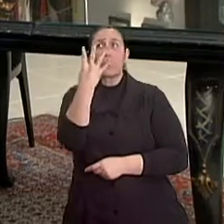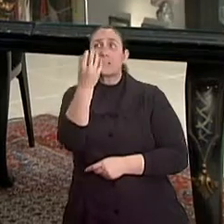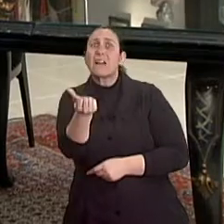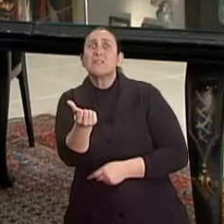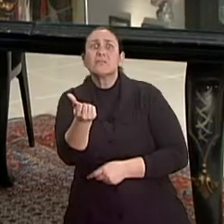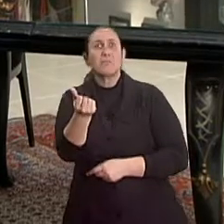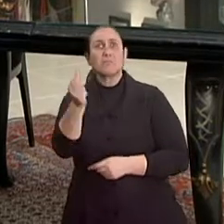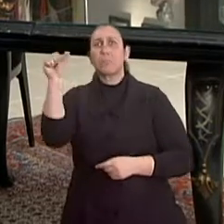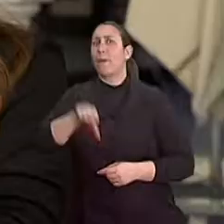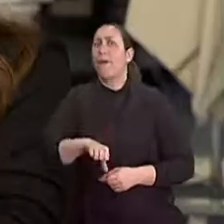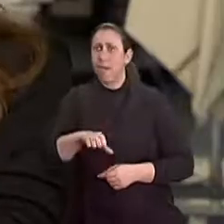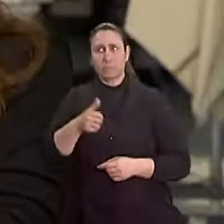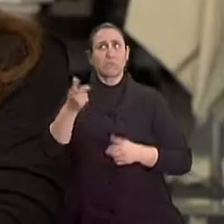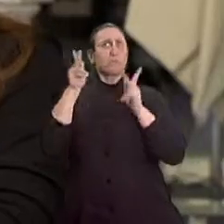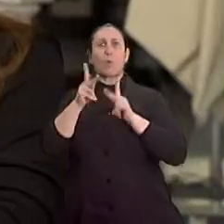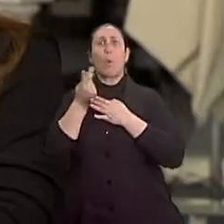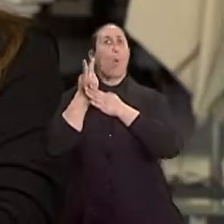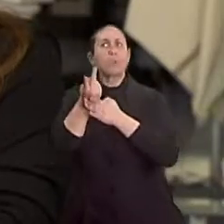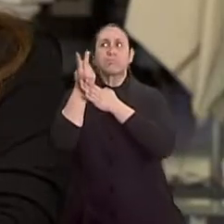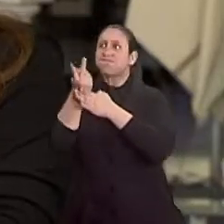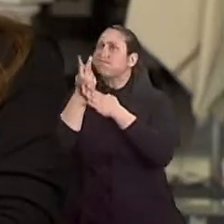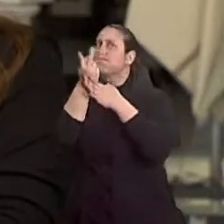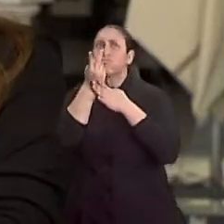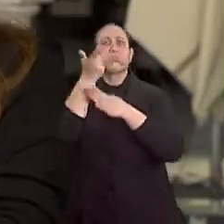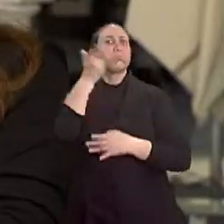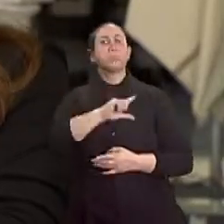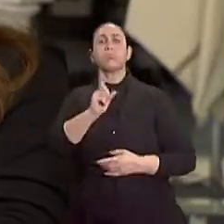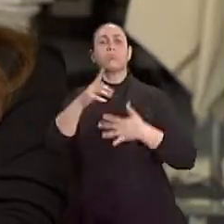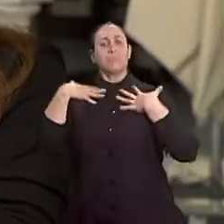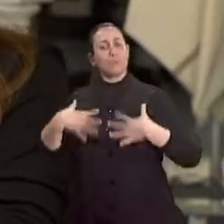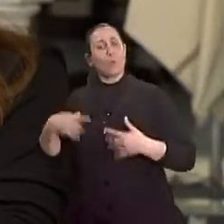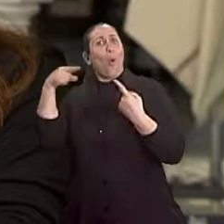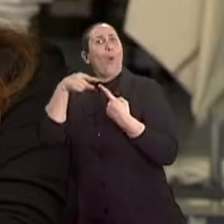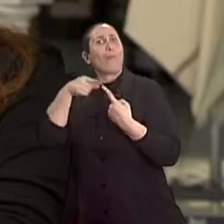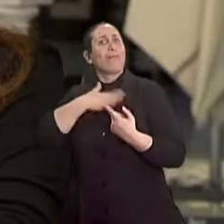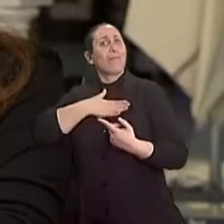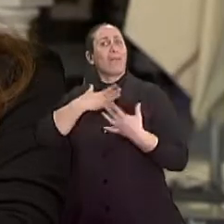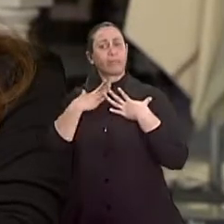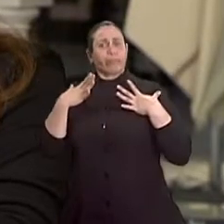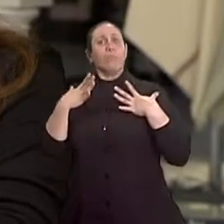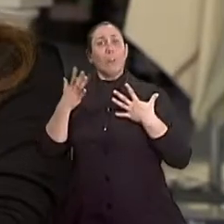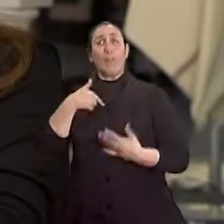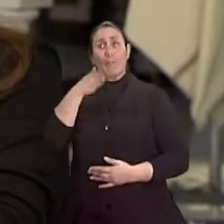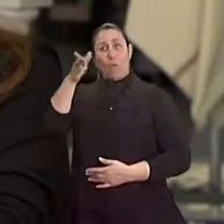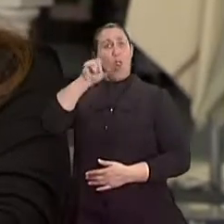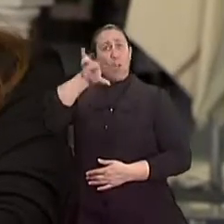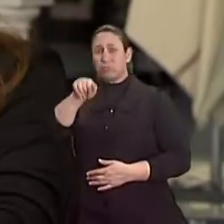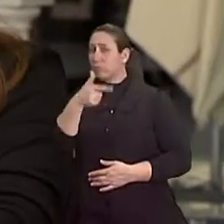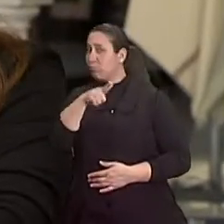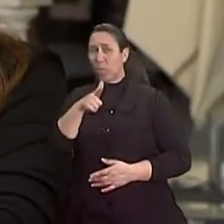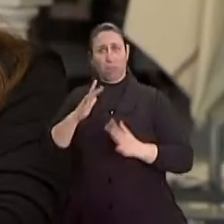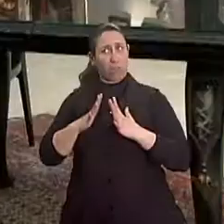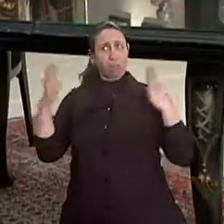pior ainda. Não trabalham, nem pensar. Se não encontra o 4, o 6 é absurdo. Não encontra. Então, as pessoas dizem, eu vou nas lojas e não existe